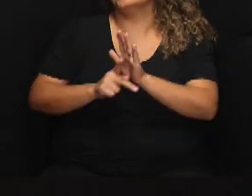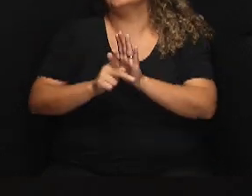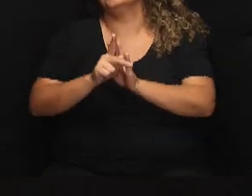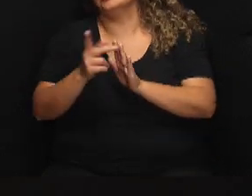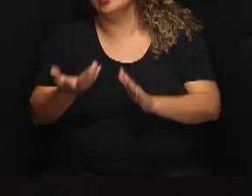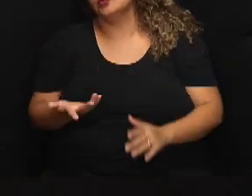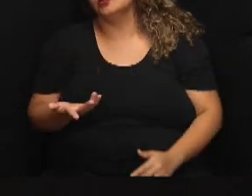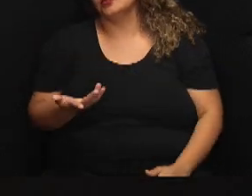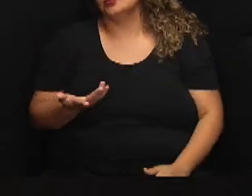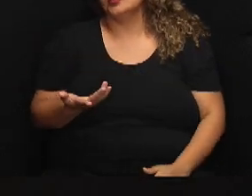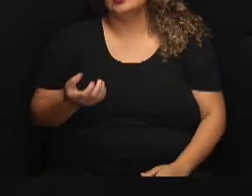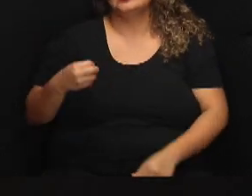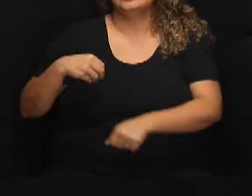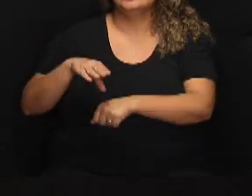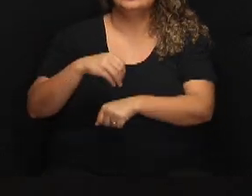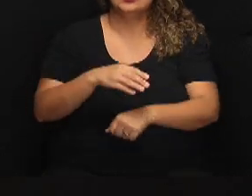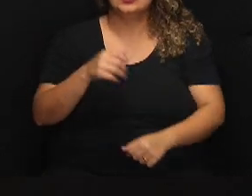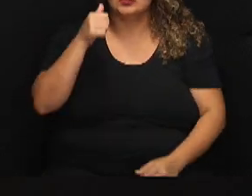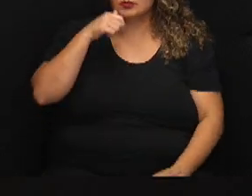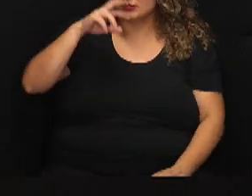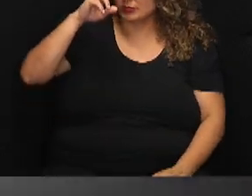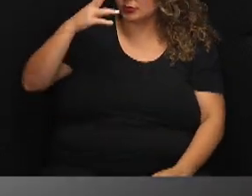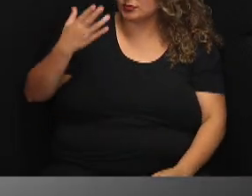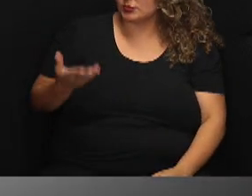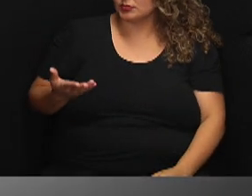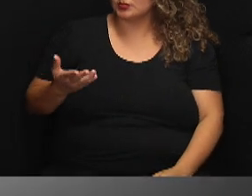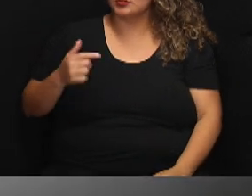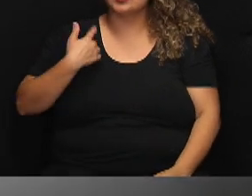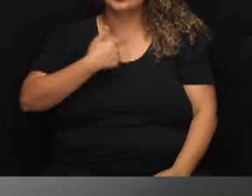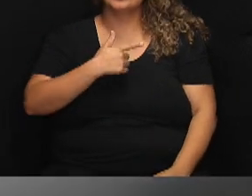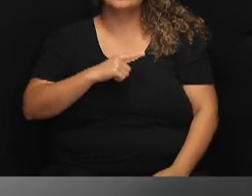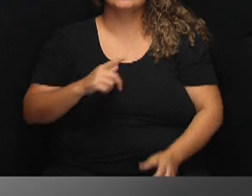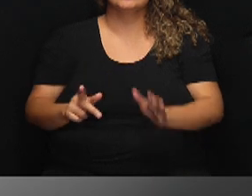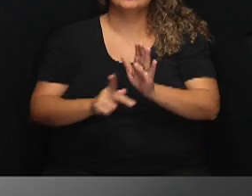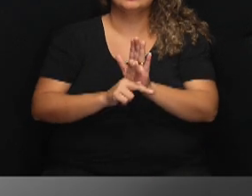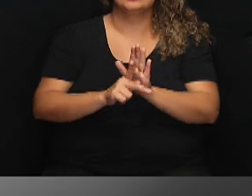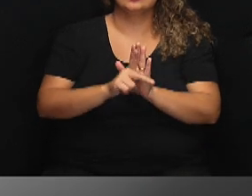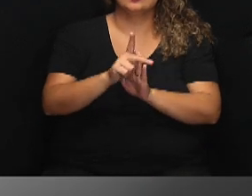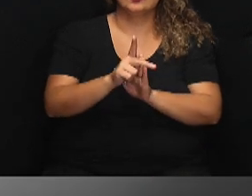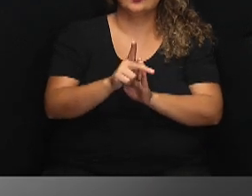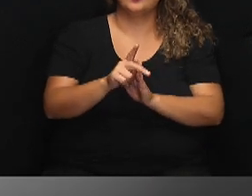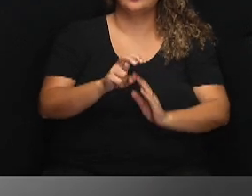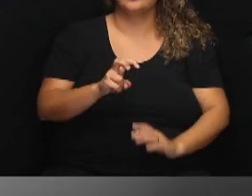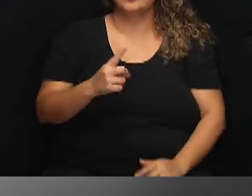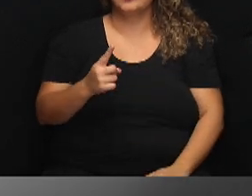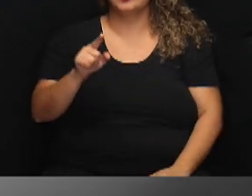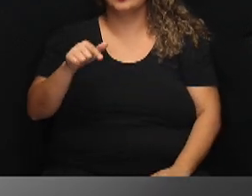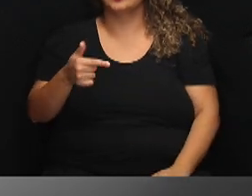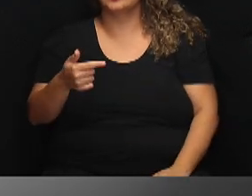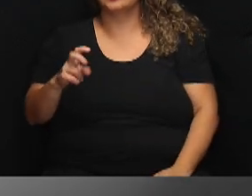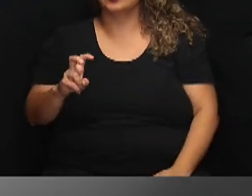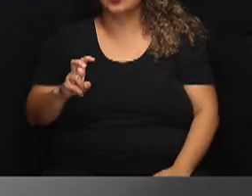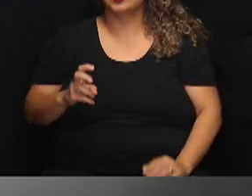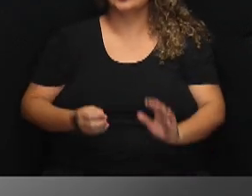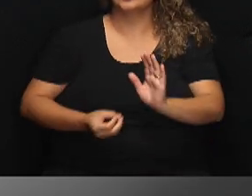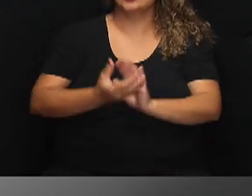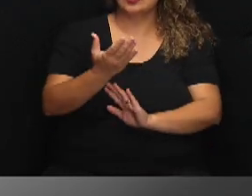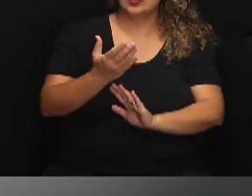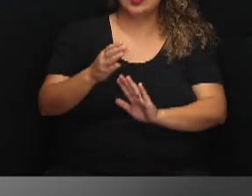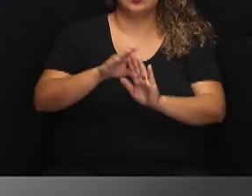algumas indicações, né, da senhora. A gente tem o projeto 51 de 2025, que institui o